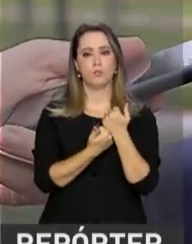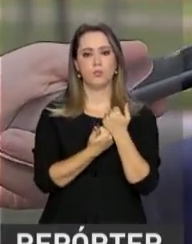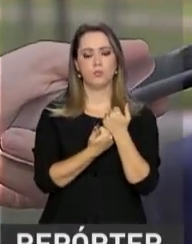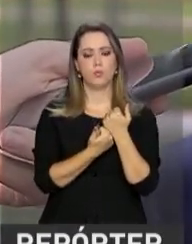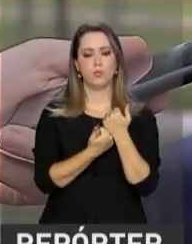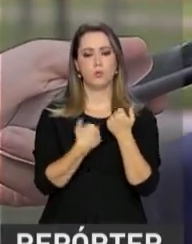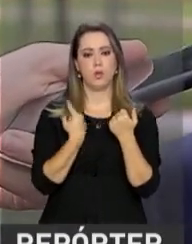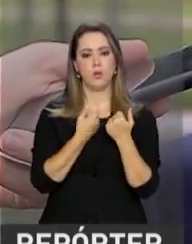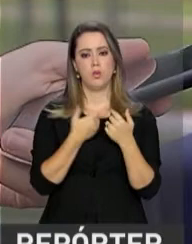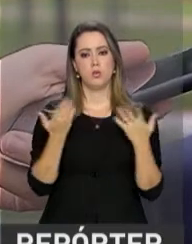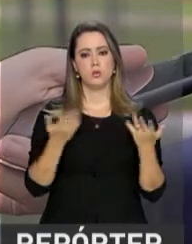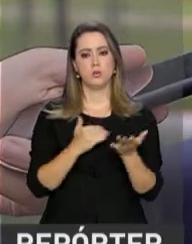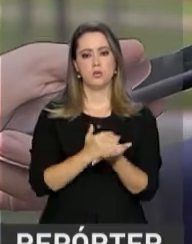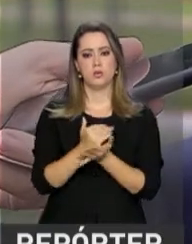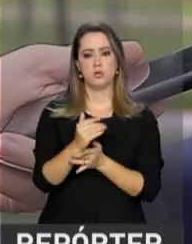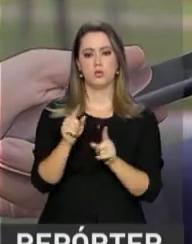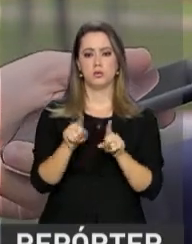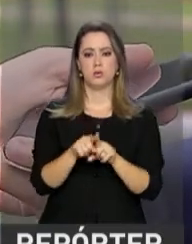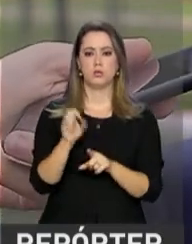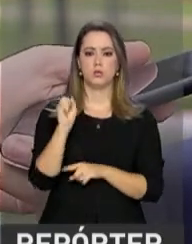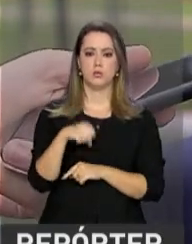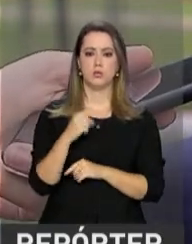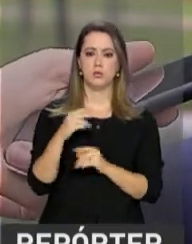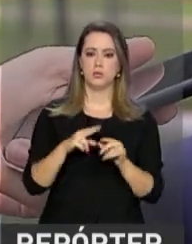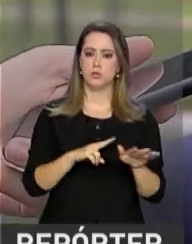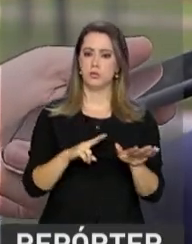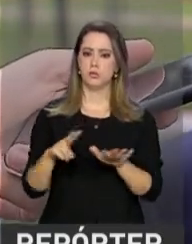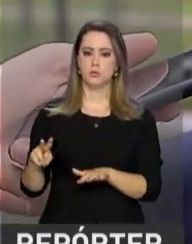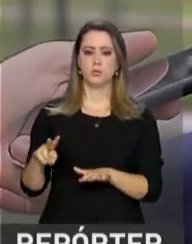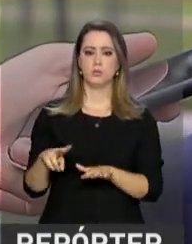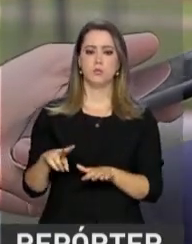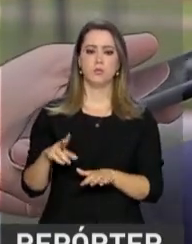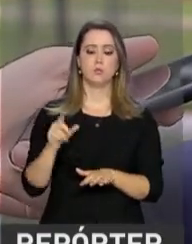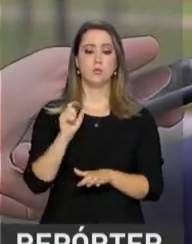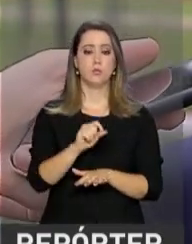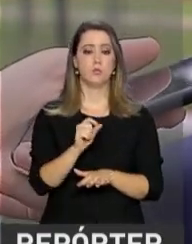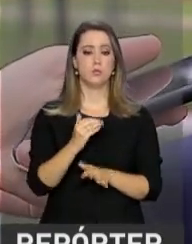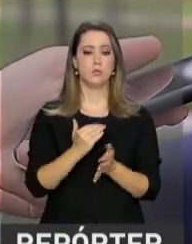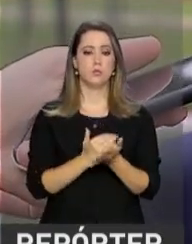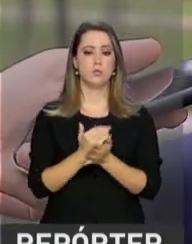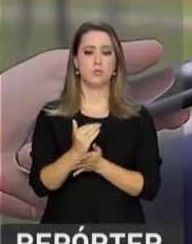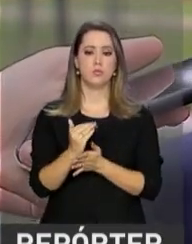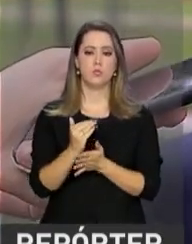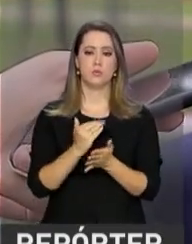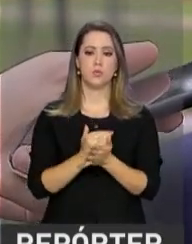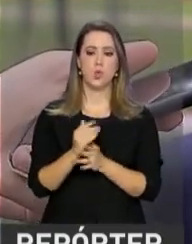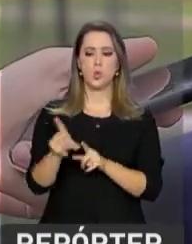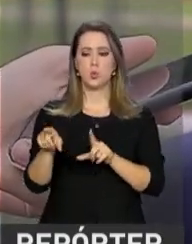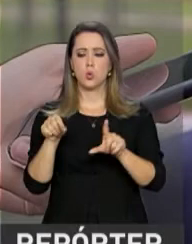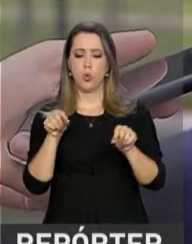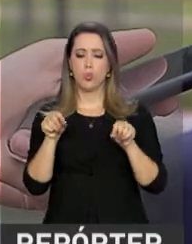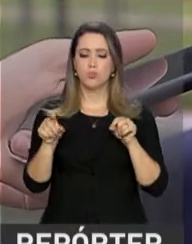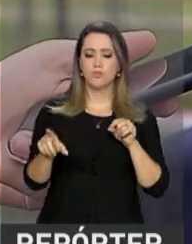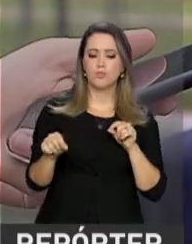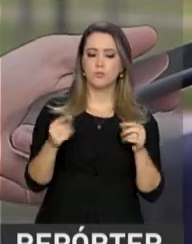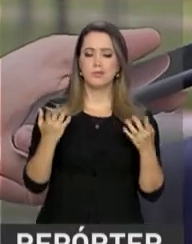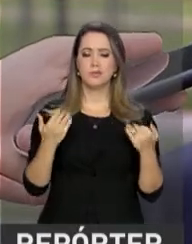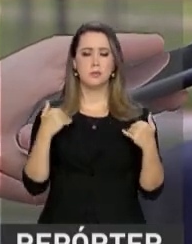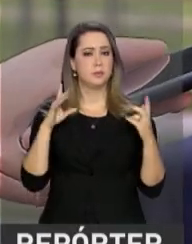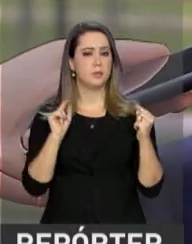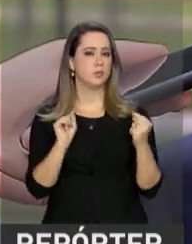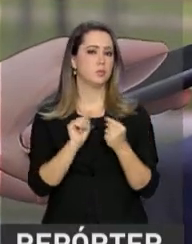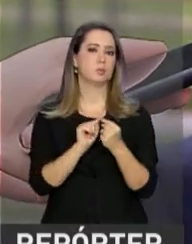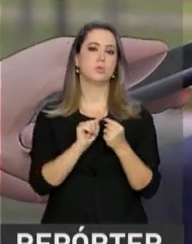agora entrando assim numa semana onde começa a se decidir de uma forma mais objetiva